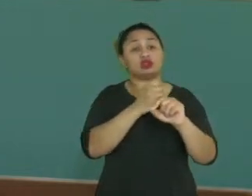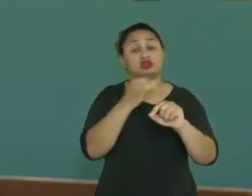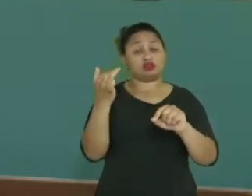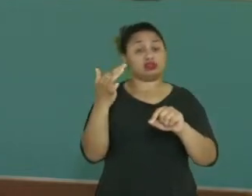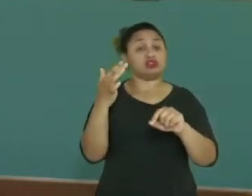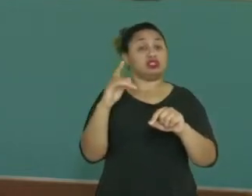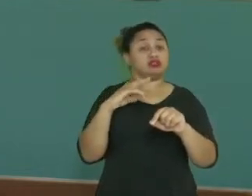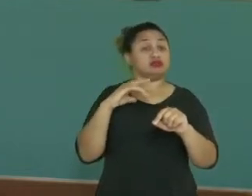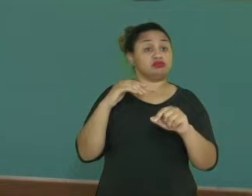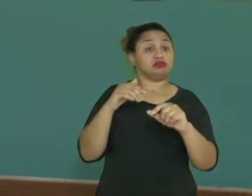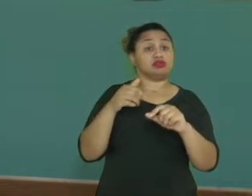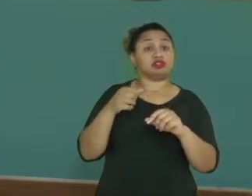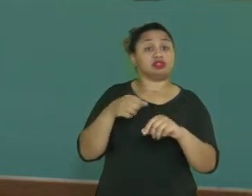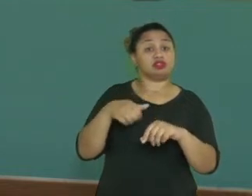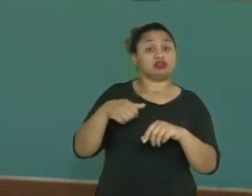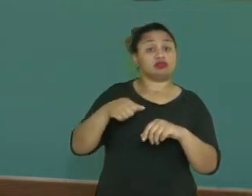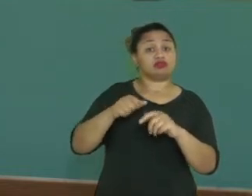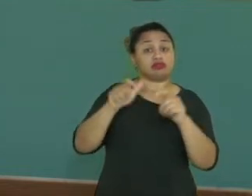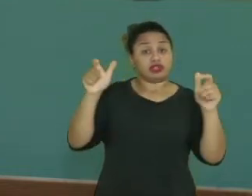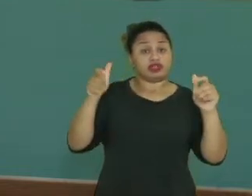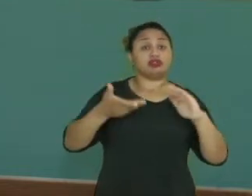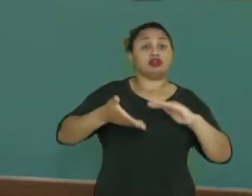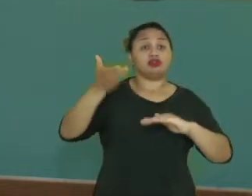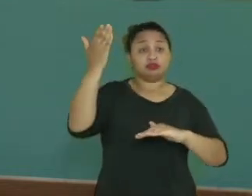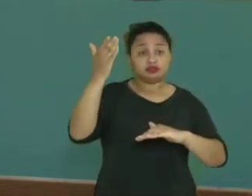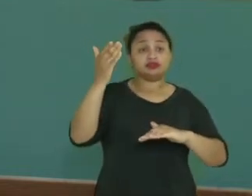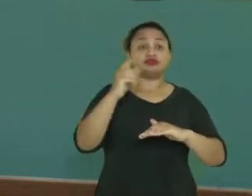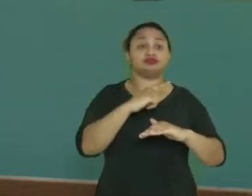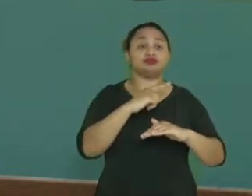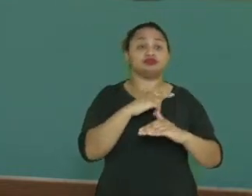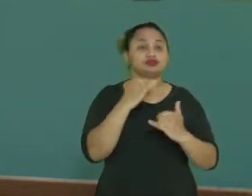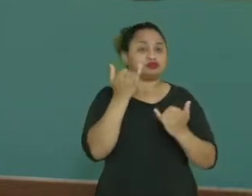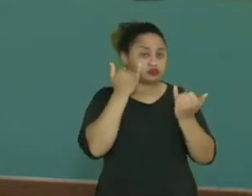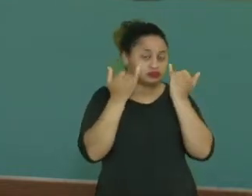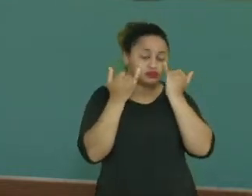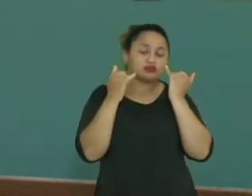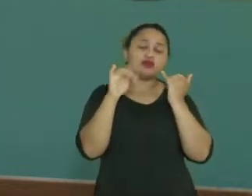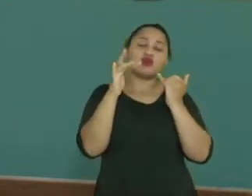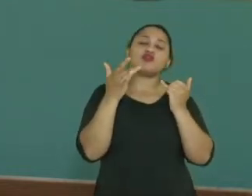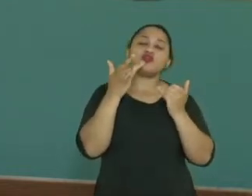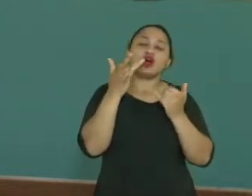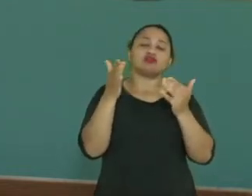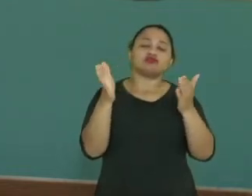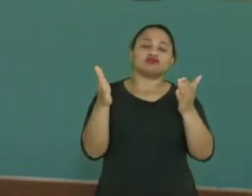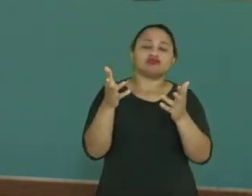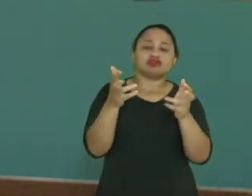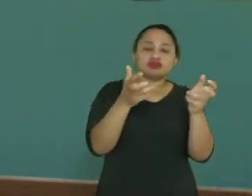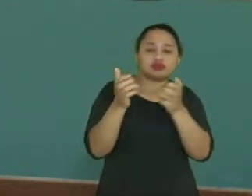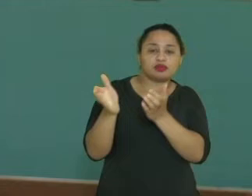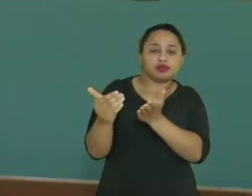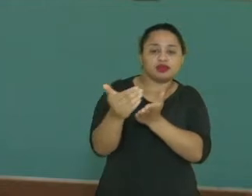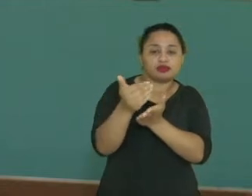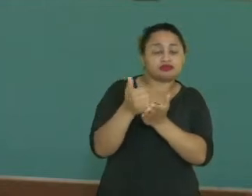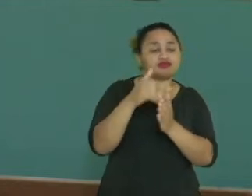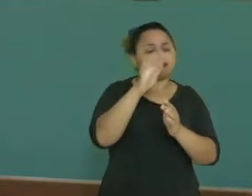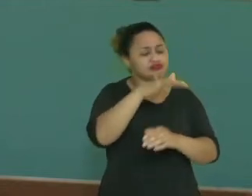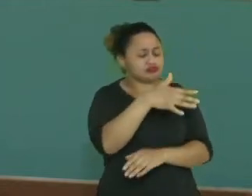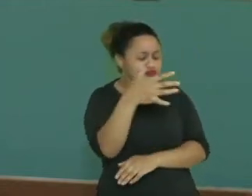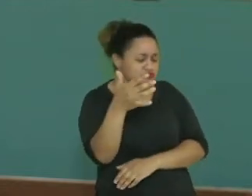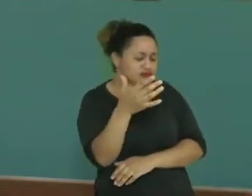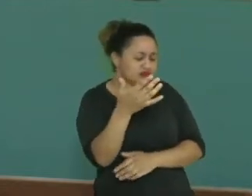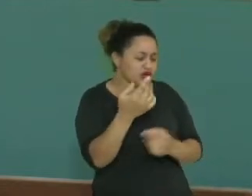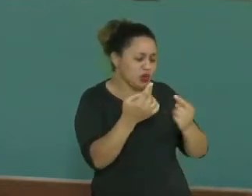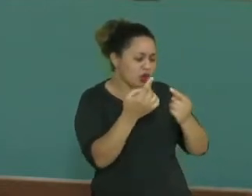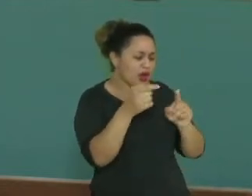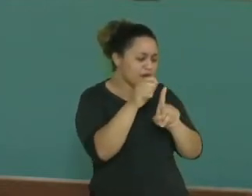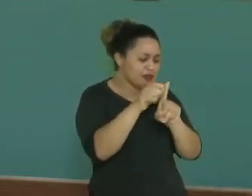significativo também, que está numa crescente, né? Então, são dados que ficam mais fáceis da gente visualizar. Ali na tabela, a gente não conseguia indicar